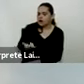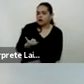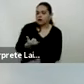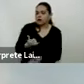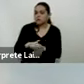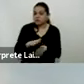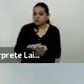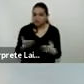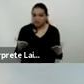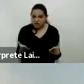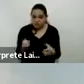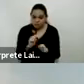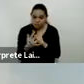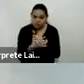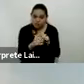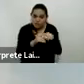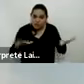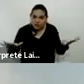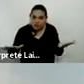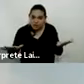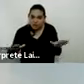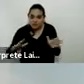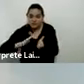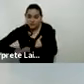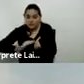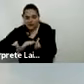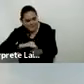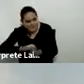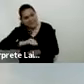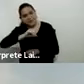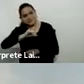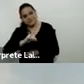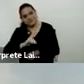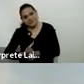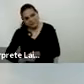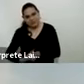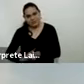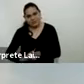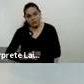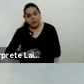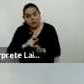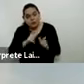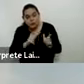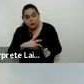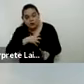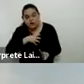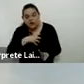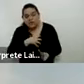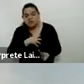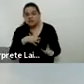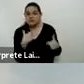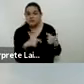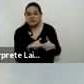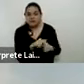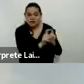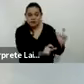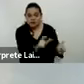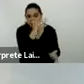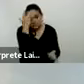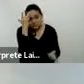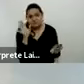pandemia para precarizar ainda mais as condições de trabalho dos trabalhadores e também